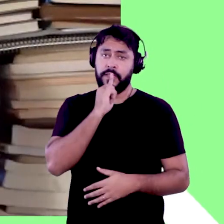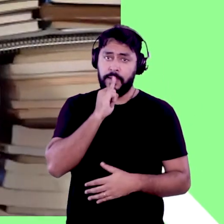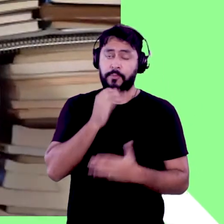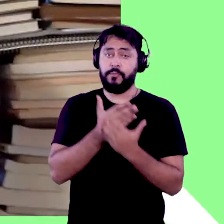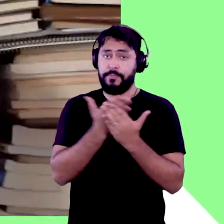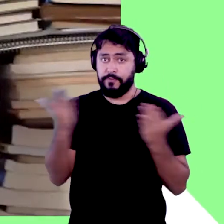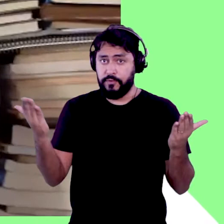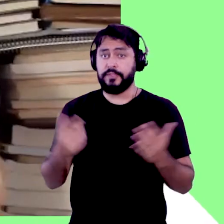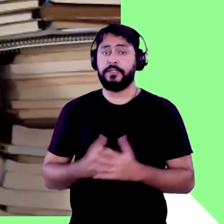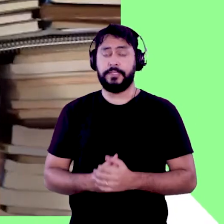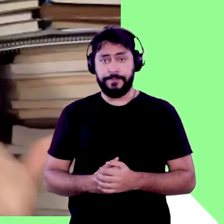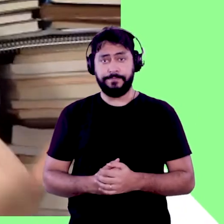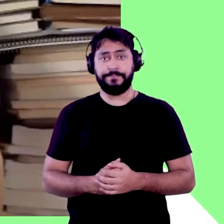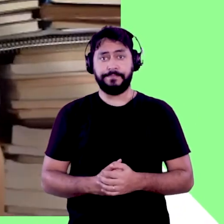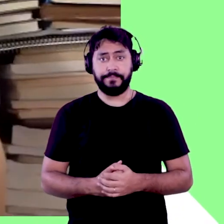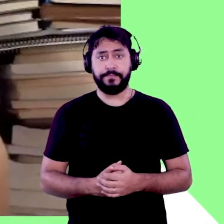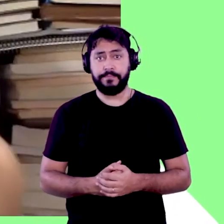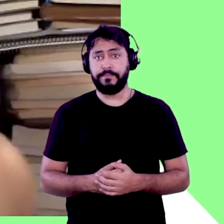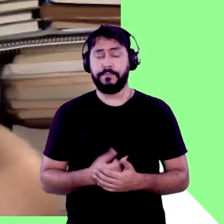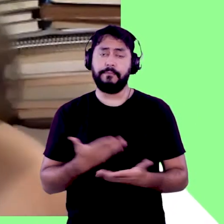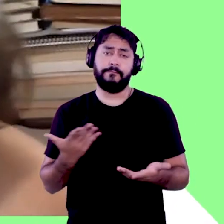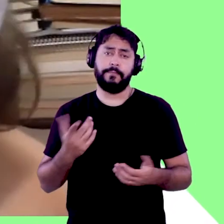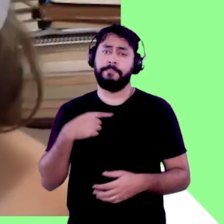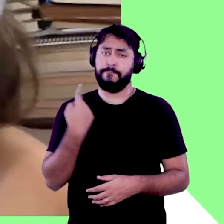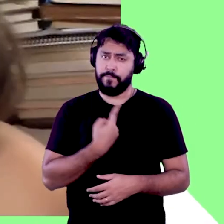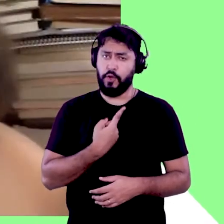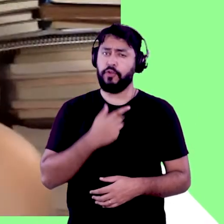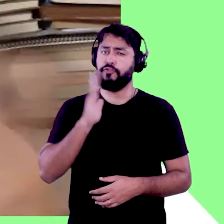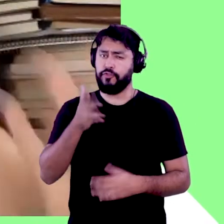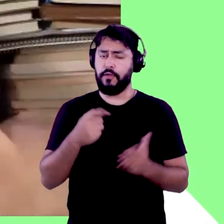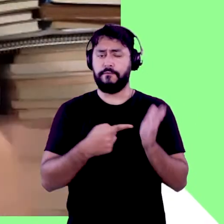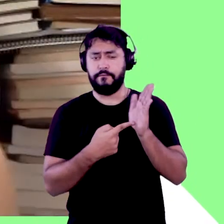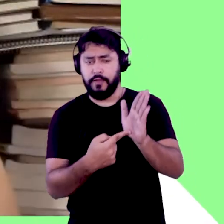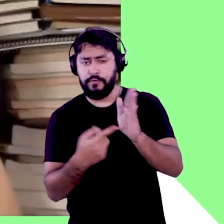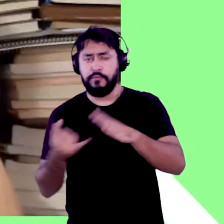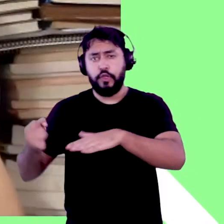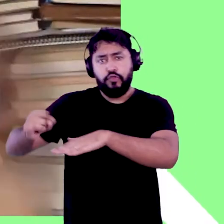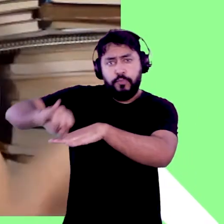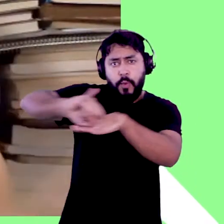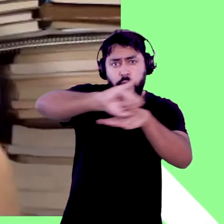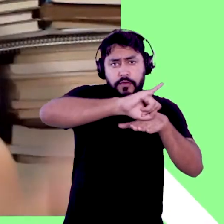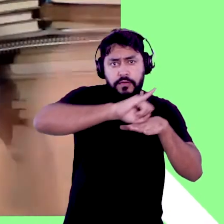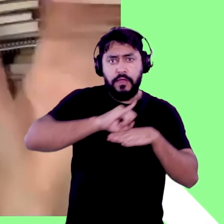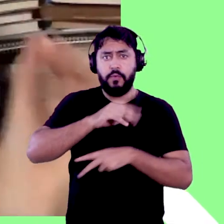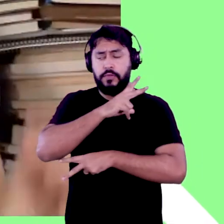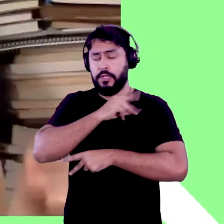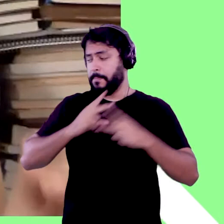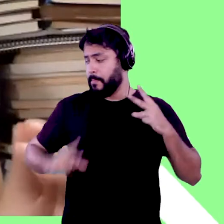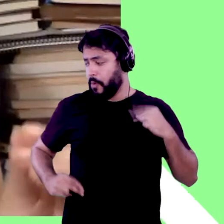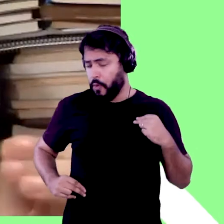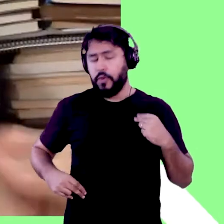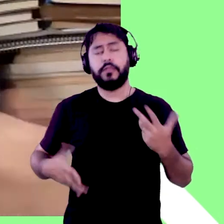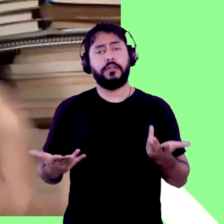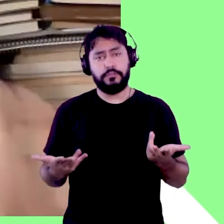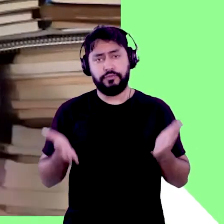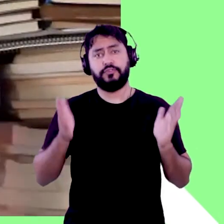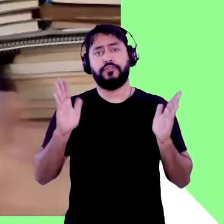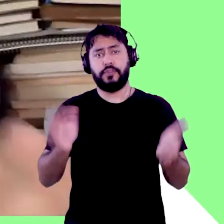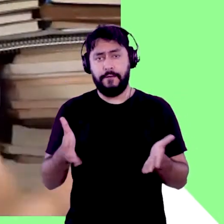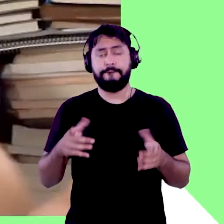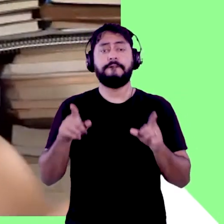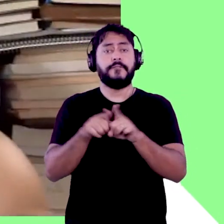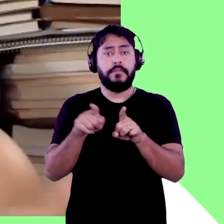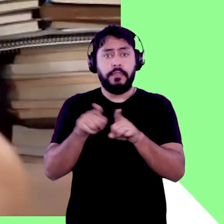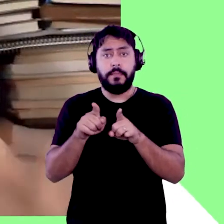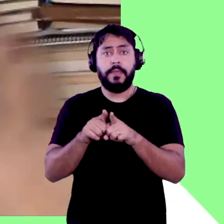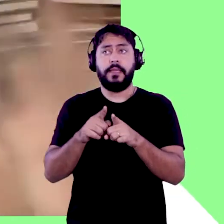como a gente já fez uma exposição de moda, então expandindo os sentidos da moda, que é um